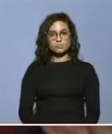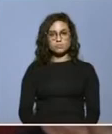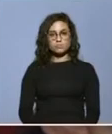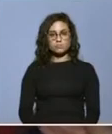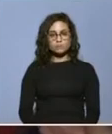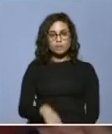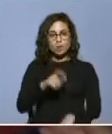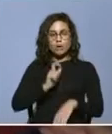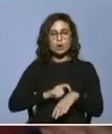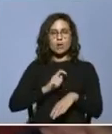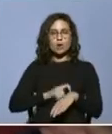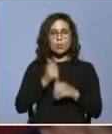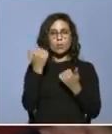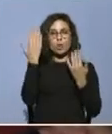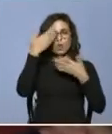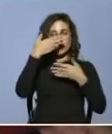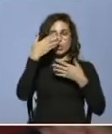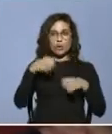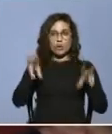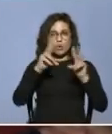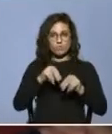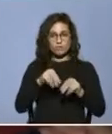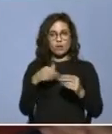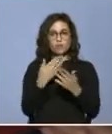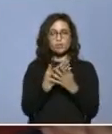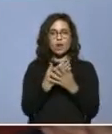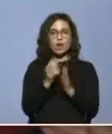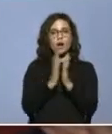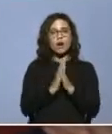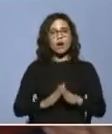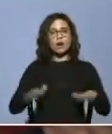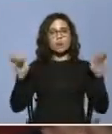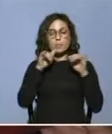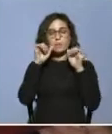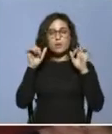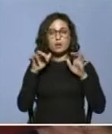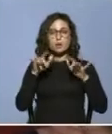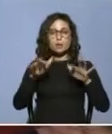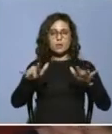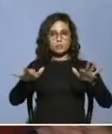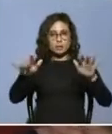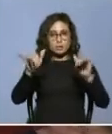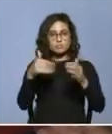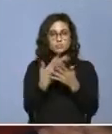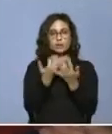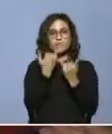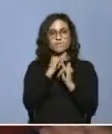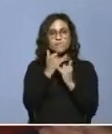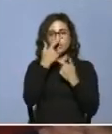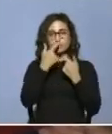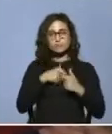Na hora em que a boa nova, anunciada pelos anjos, leva a alegria ao coração de tanta